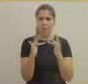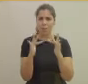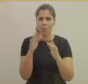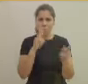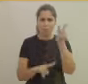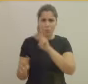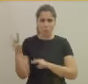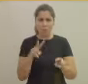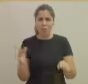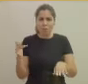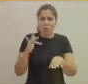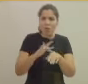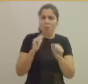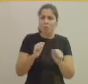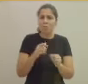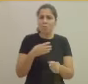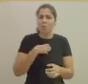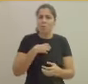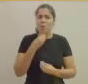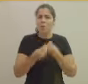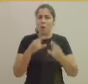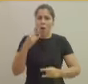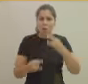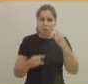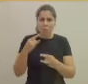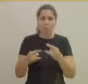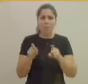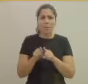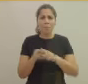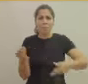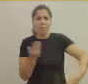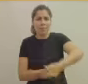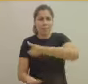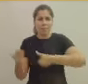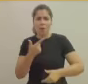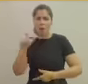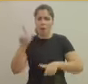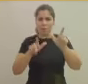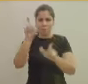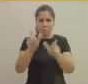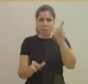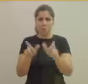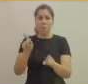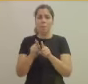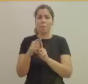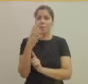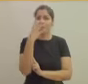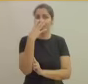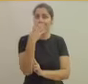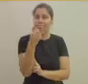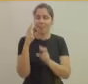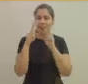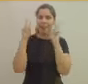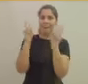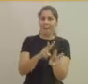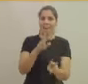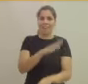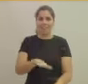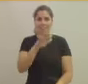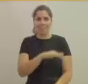são justamente o contato visual, o toque que ela pode executar no robô